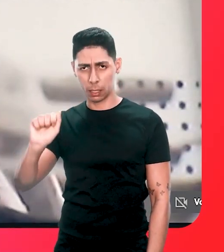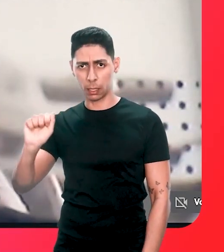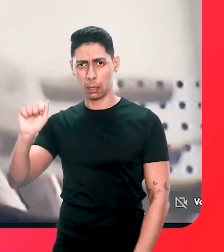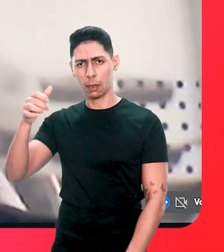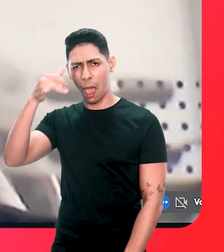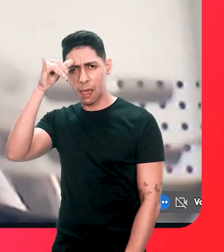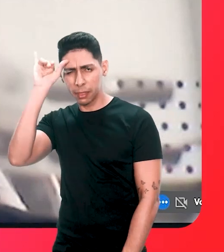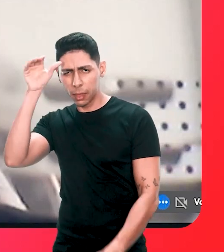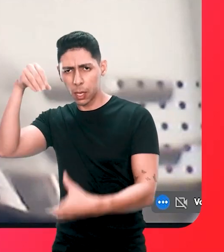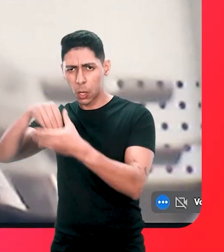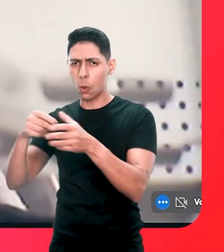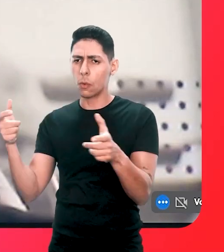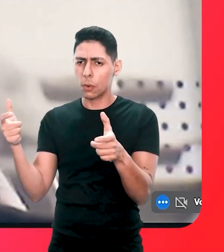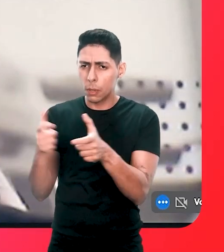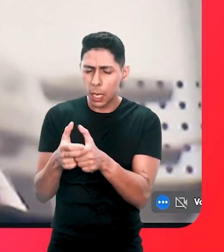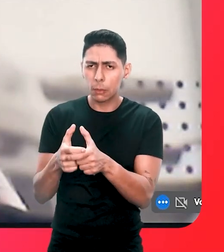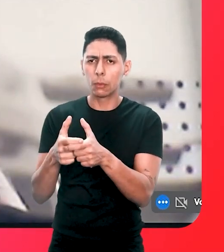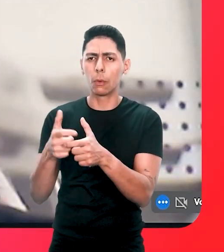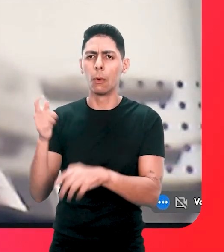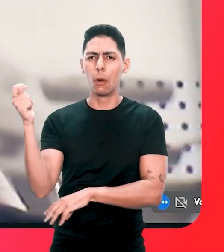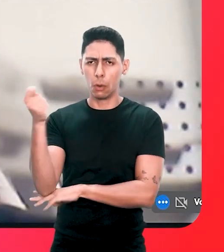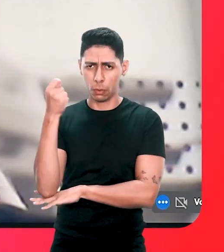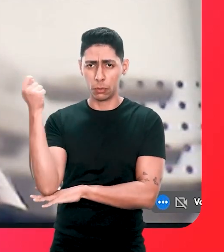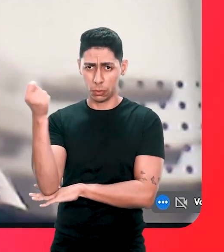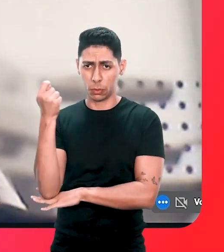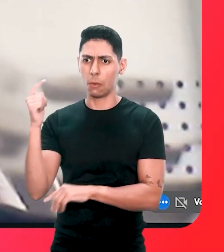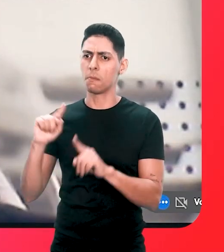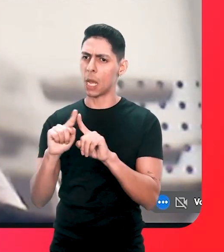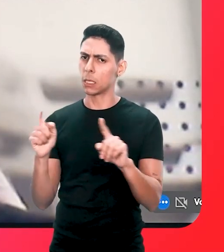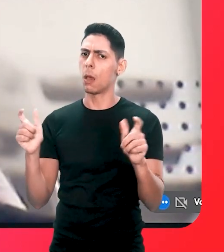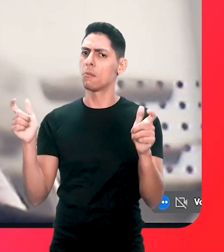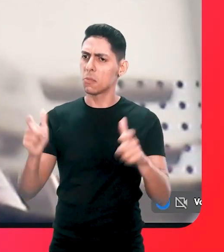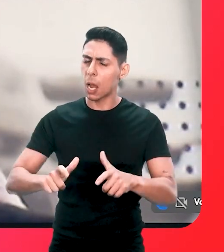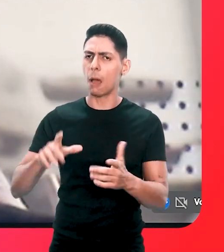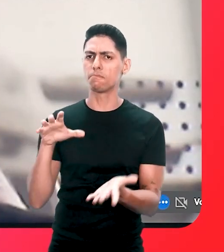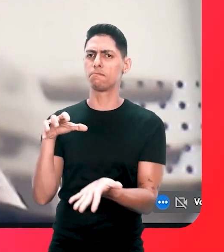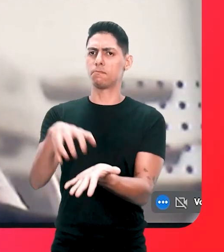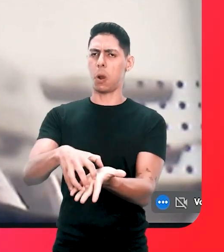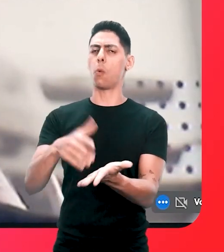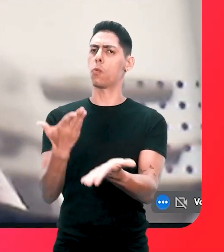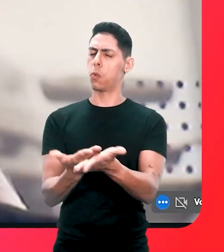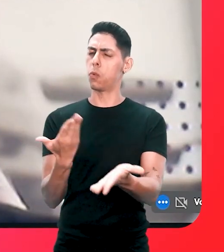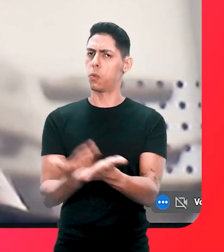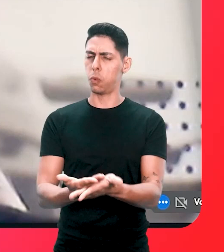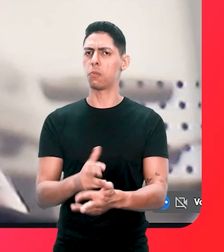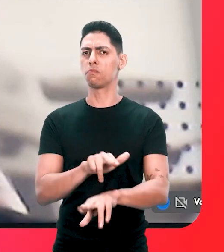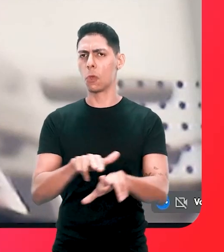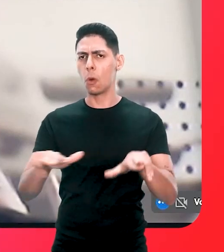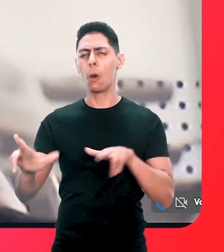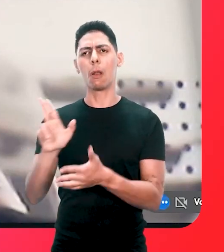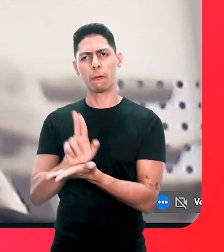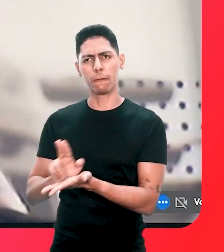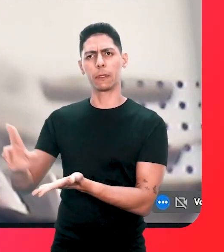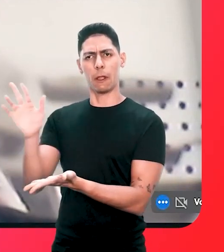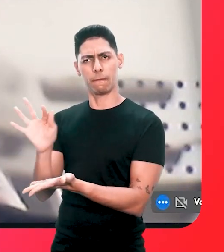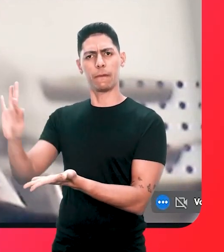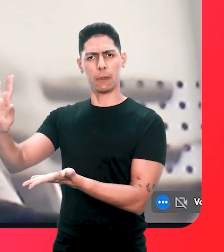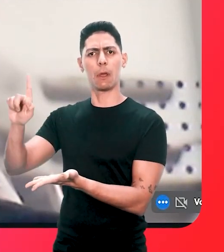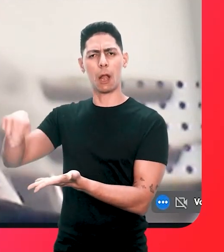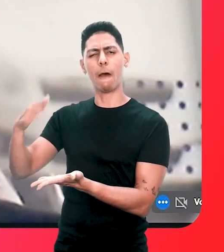mas uma cidade grande, que é um grande polo estudantil, tem uma universidade federal muito conhecida também, né?